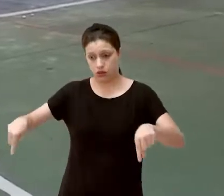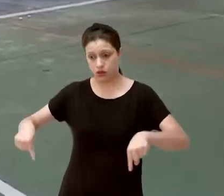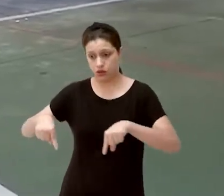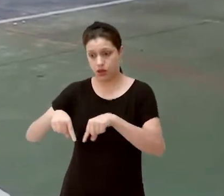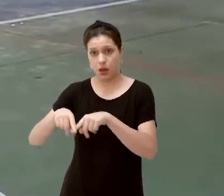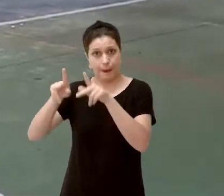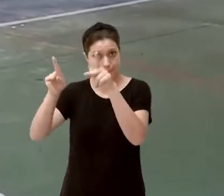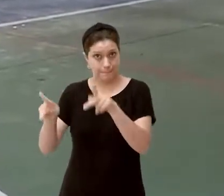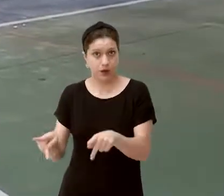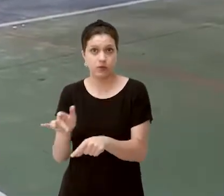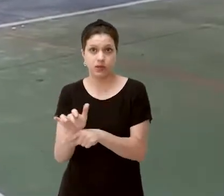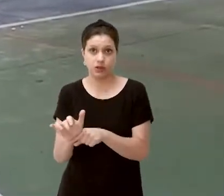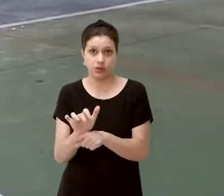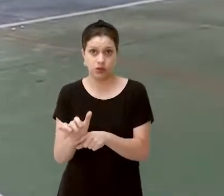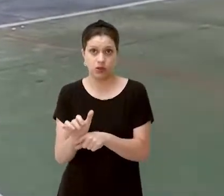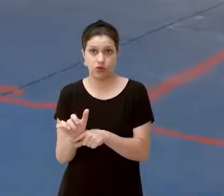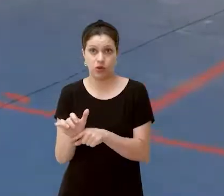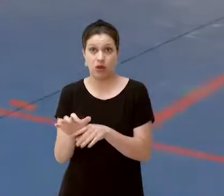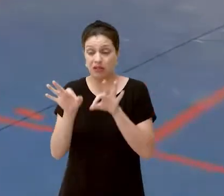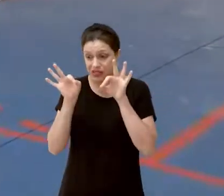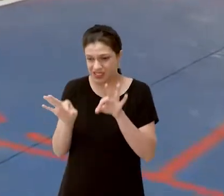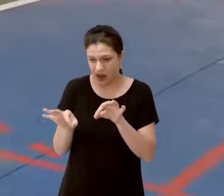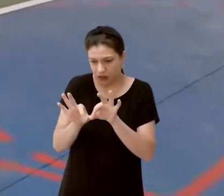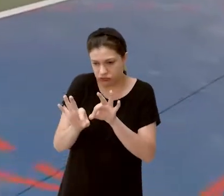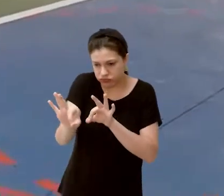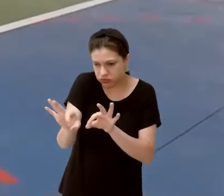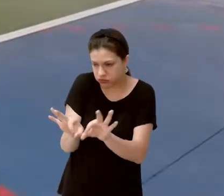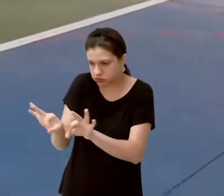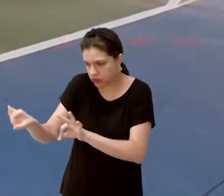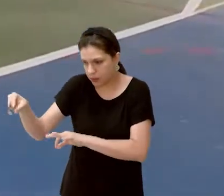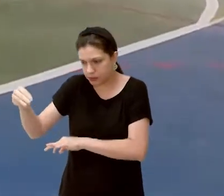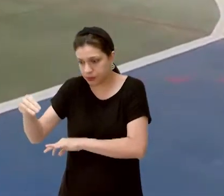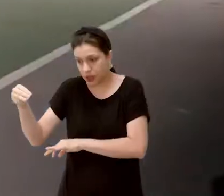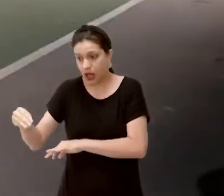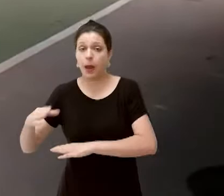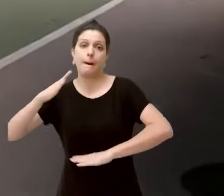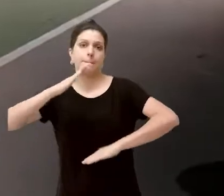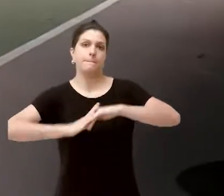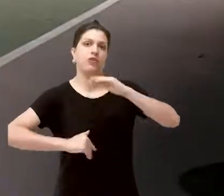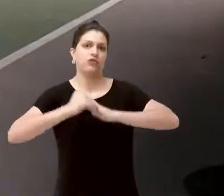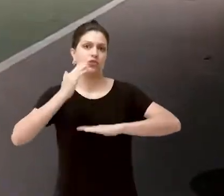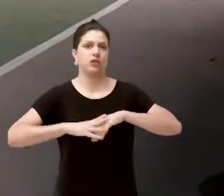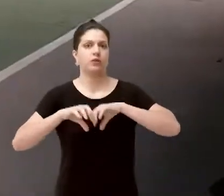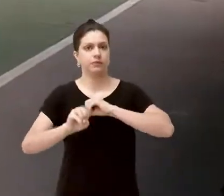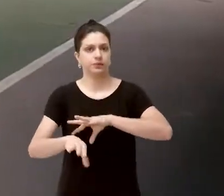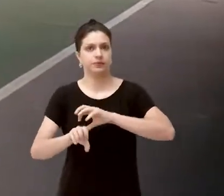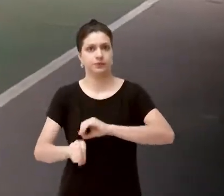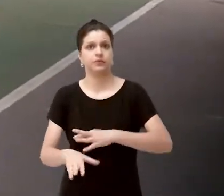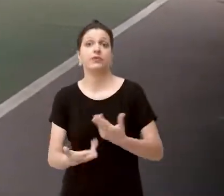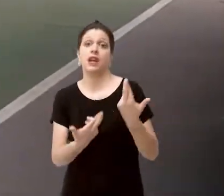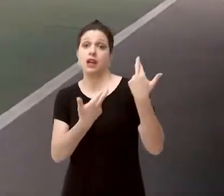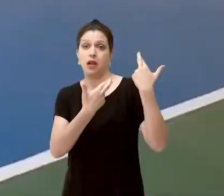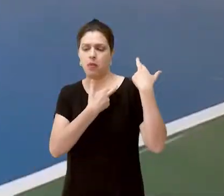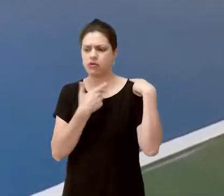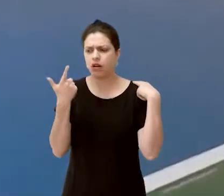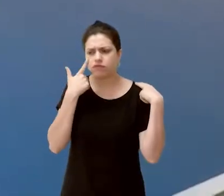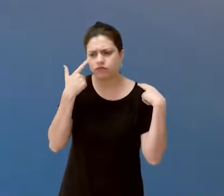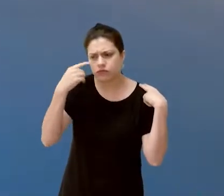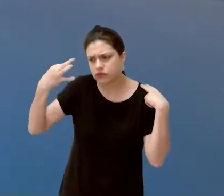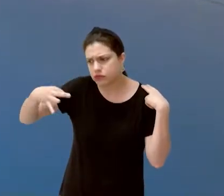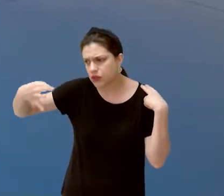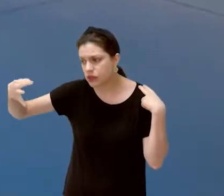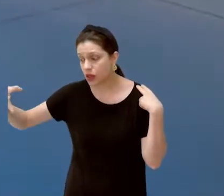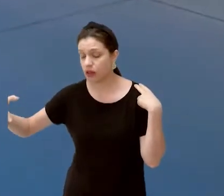tenham suas quadras padronizadas dentro das marcações oficiais de cada modalidade. Profissionais de educação física serão responsáveis por